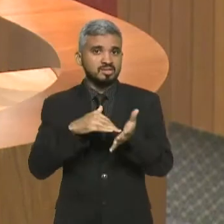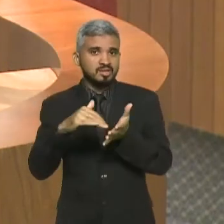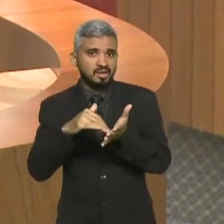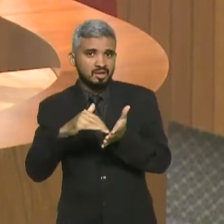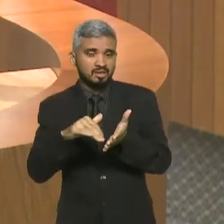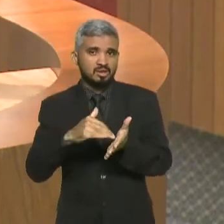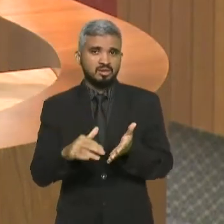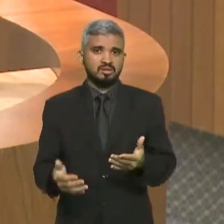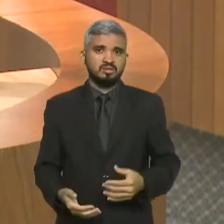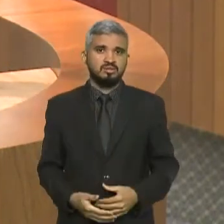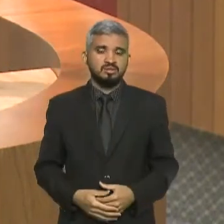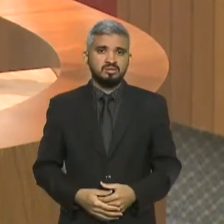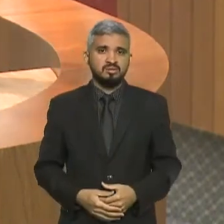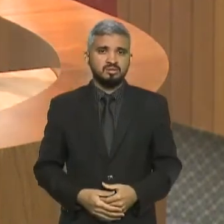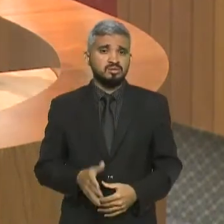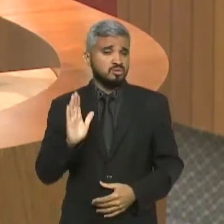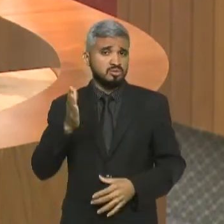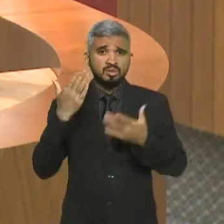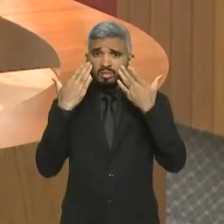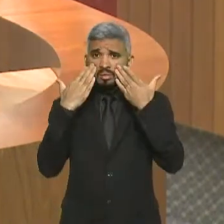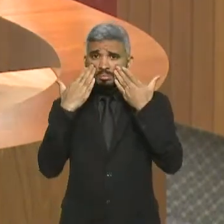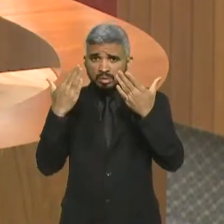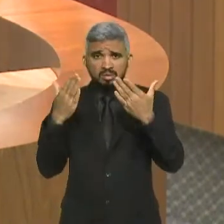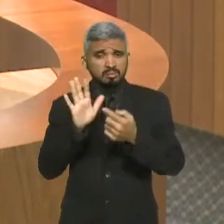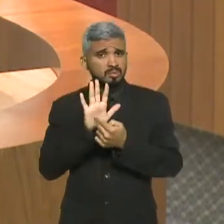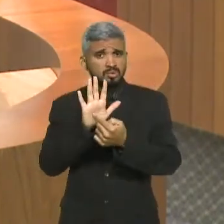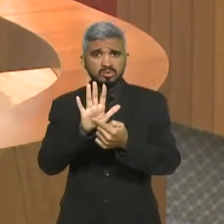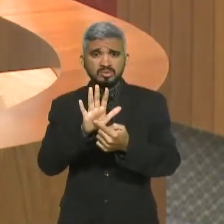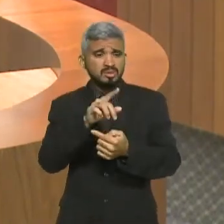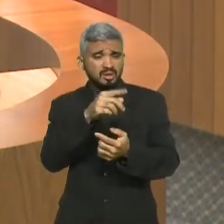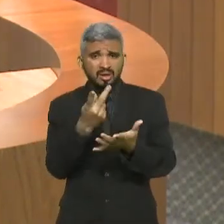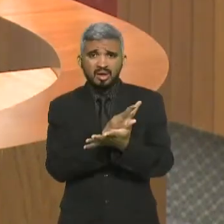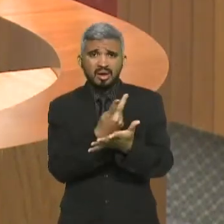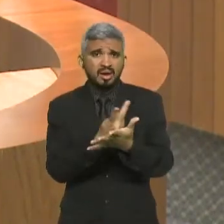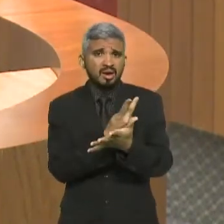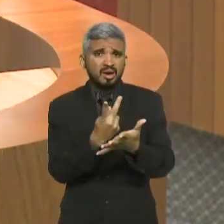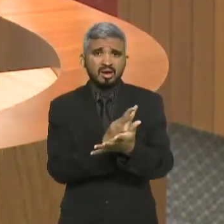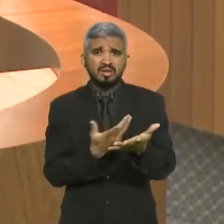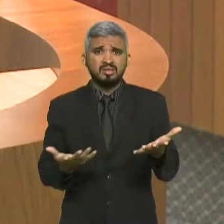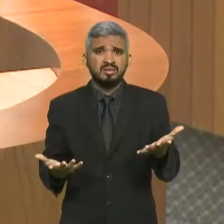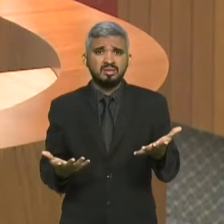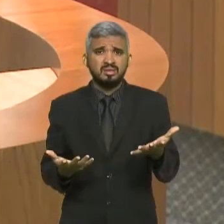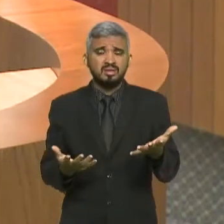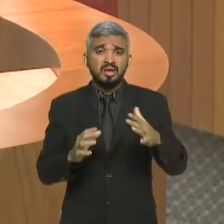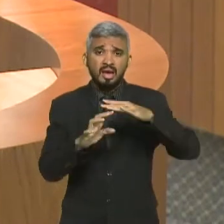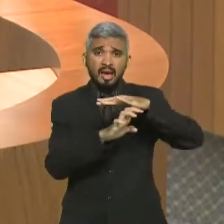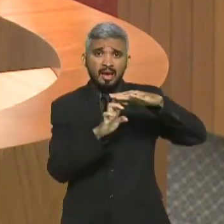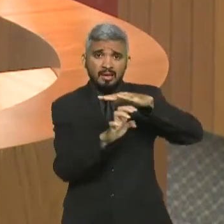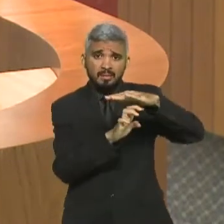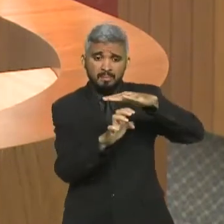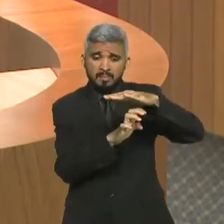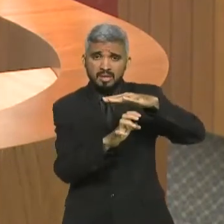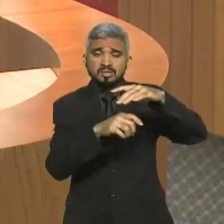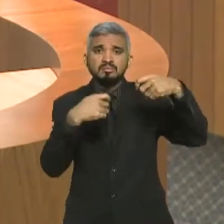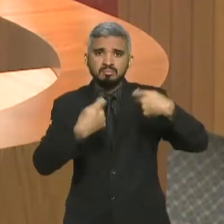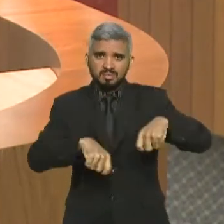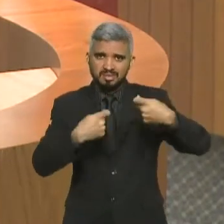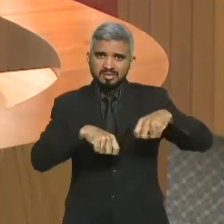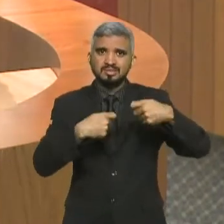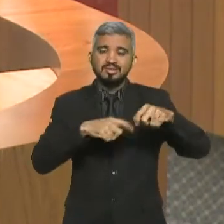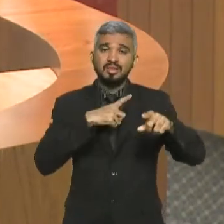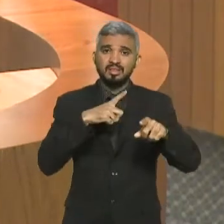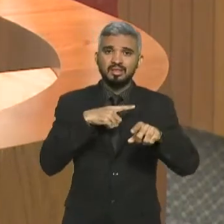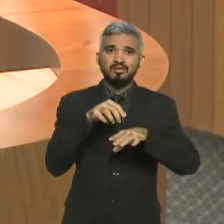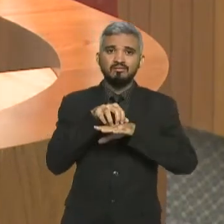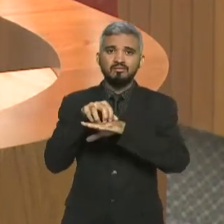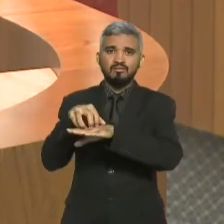E a demonstração de fraude está aí. Um dos requisitos é que a empresa teria que ter ferry boat. A empresa que ganhou um dos